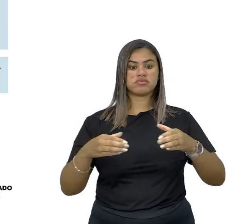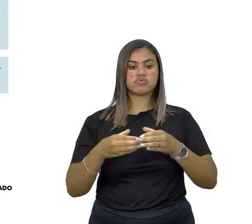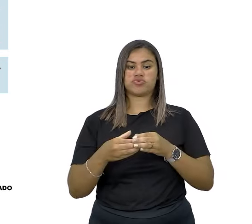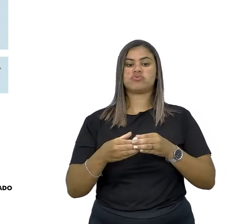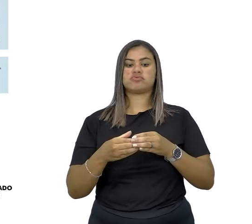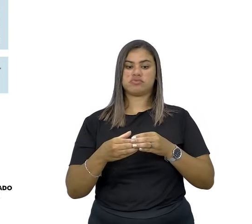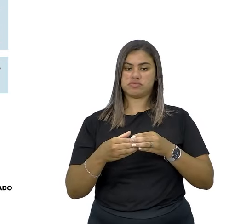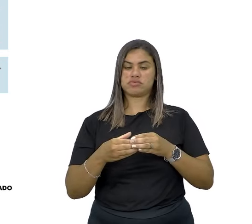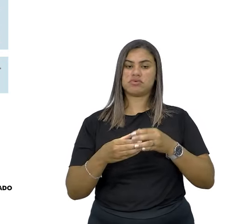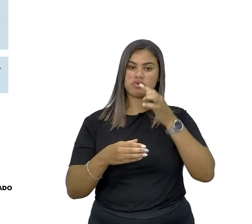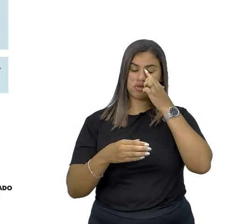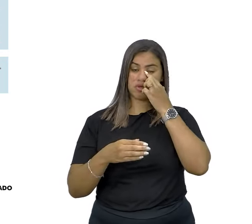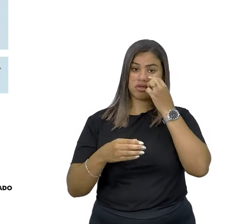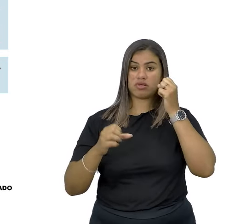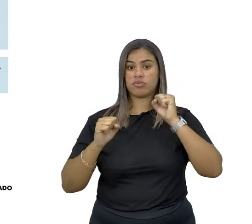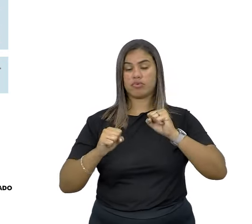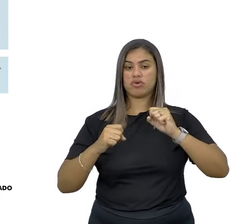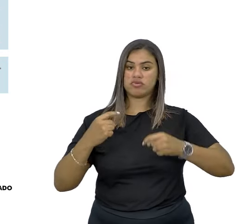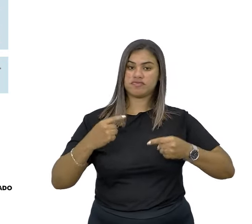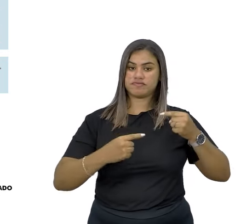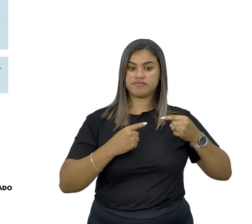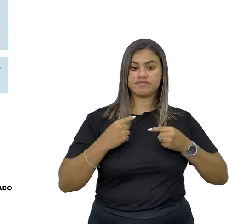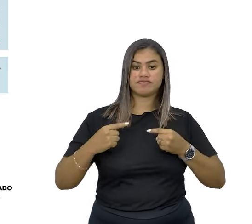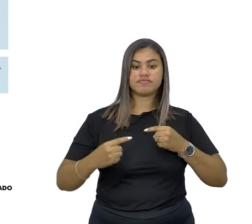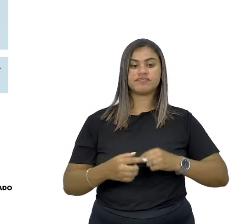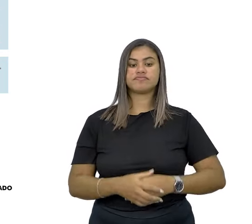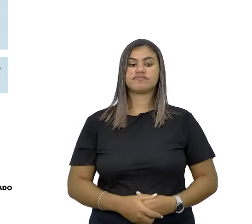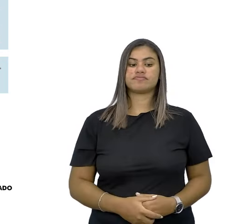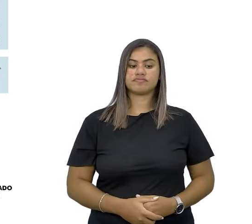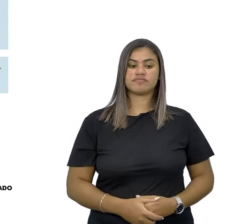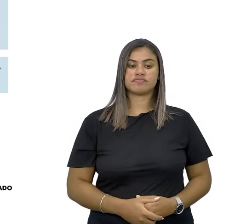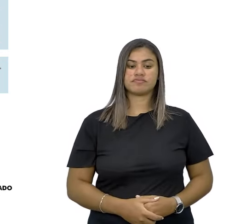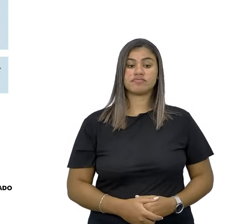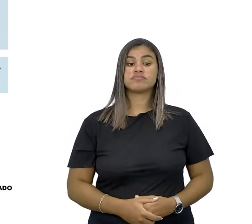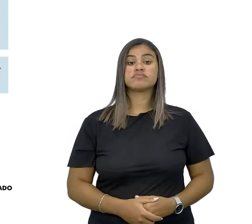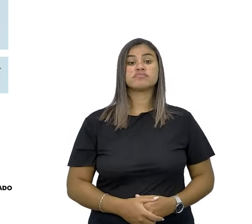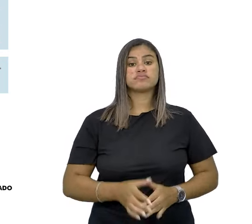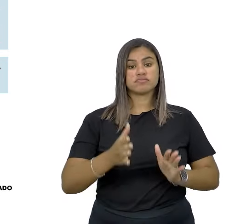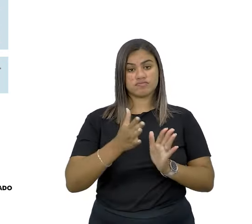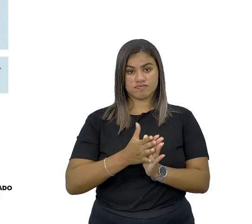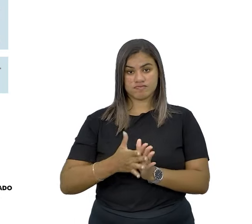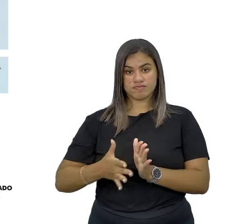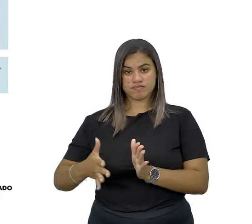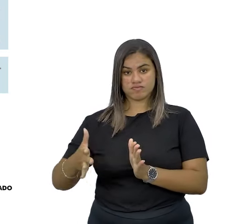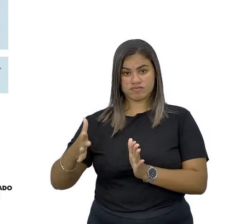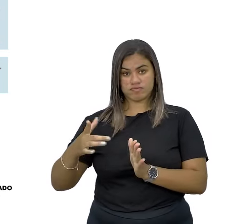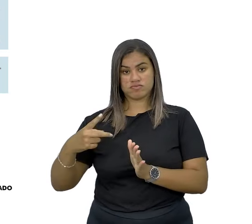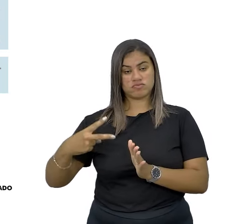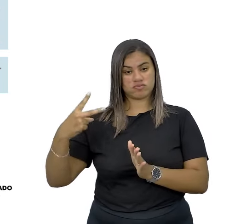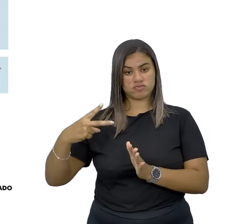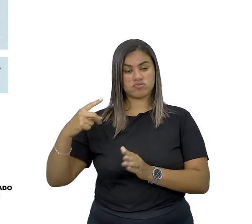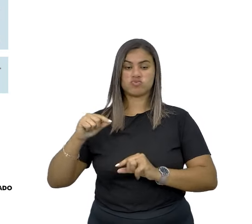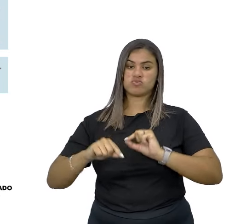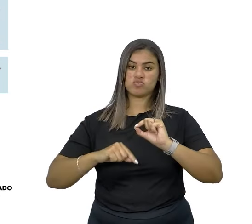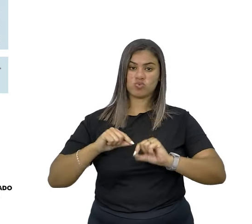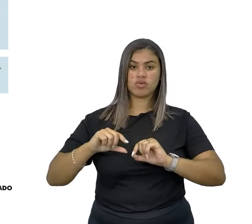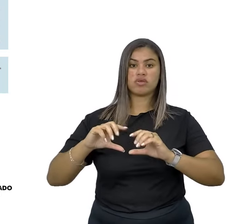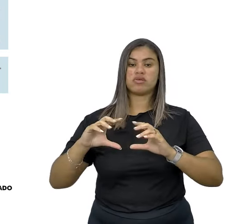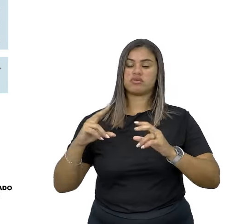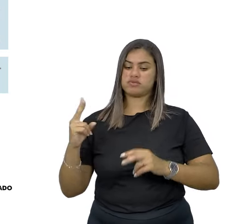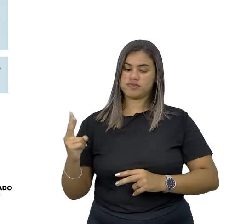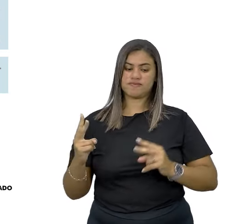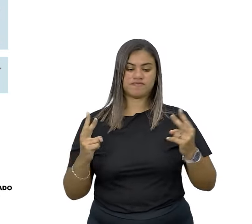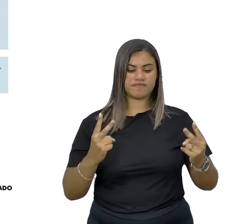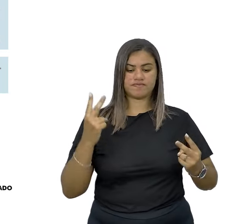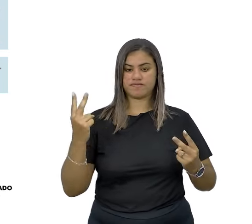vistas a se discutir a relação de Euler. Para o segundo momento da aula, as duplas deverão se envolver com